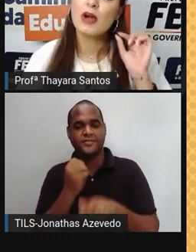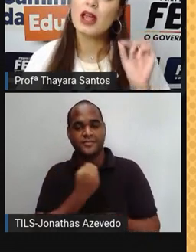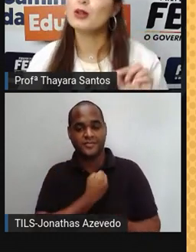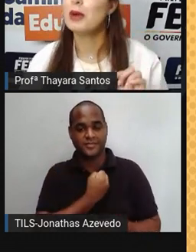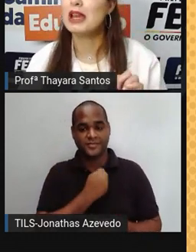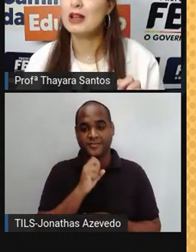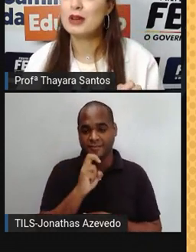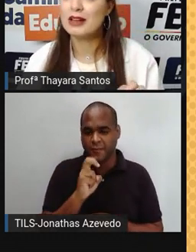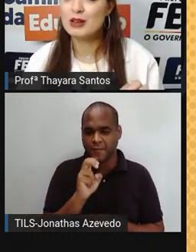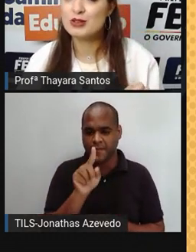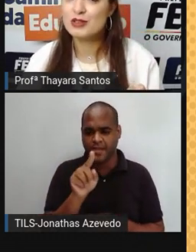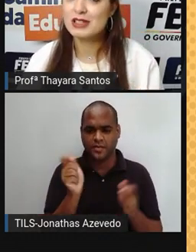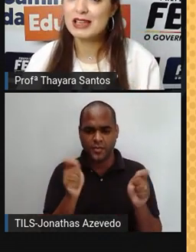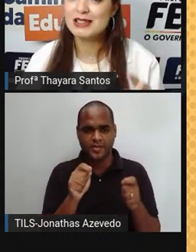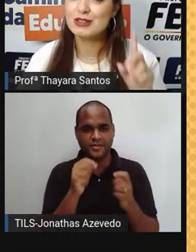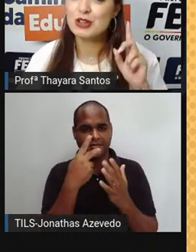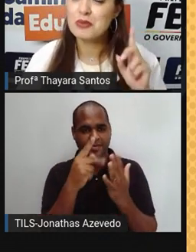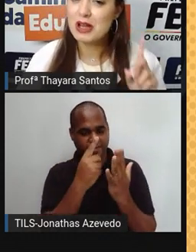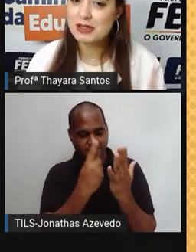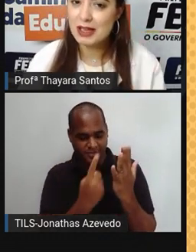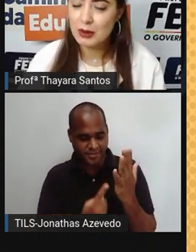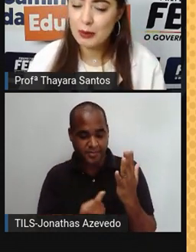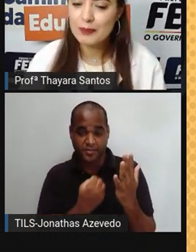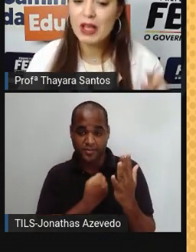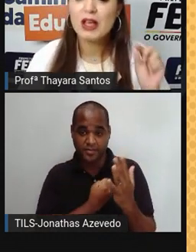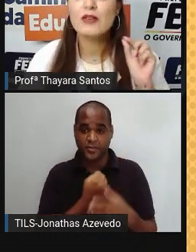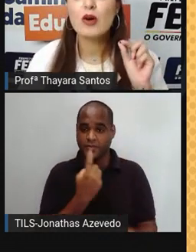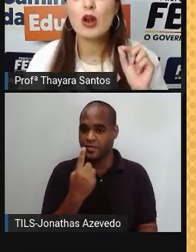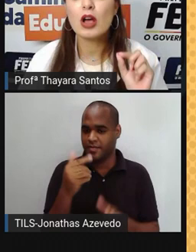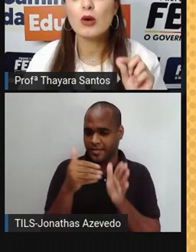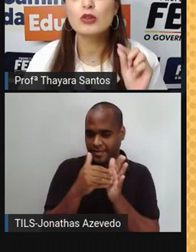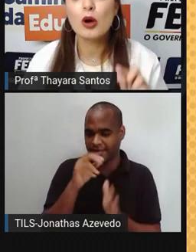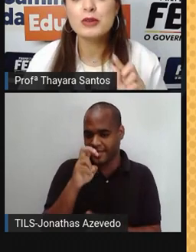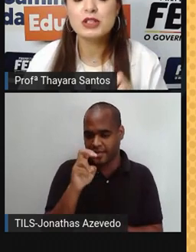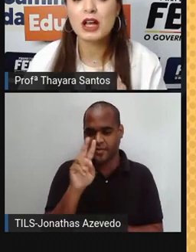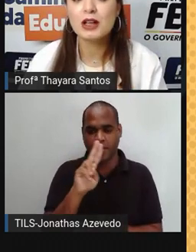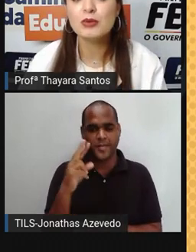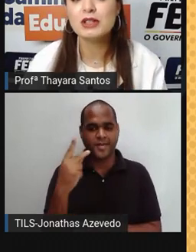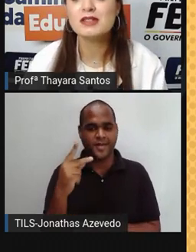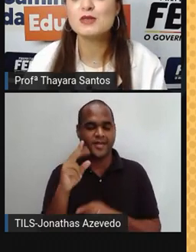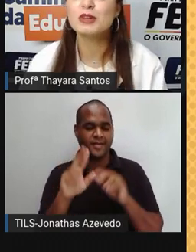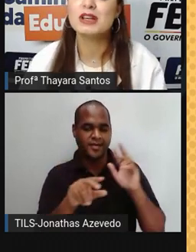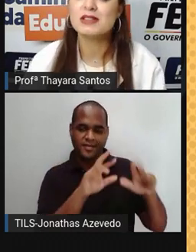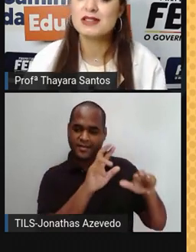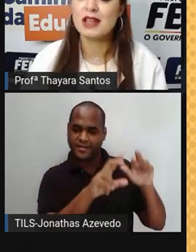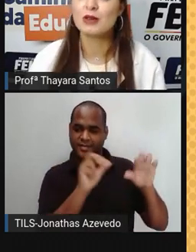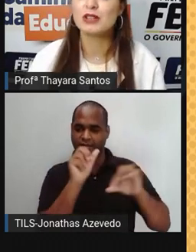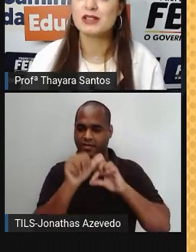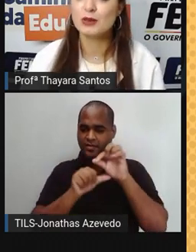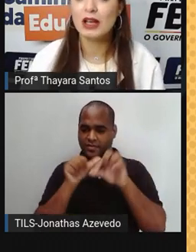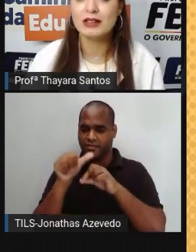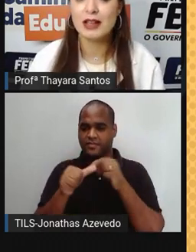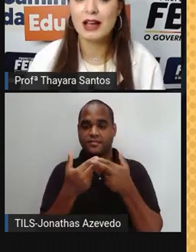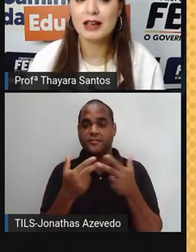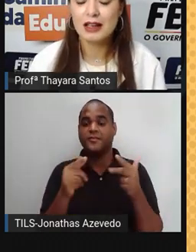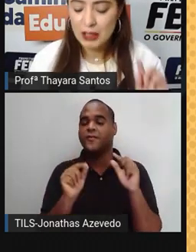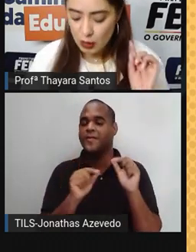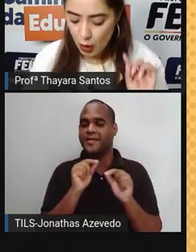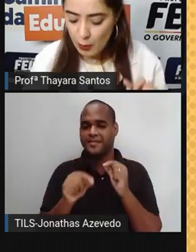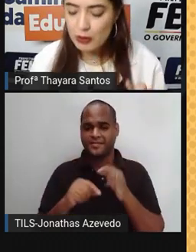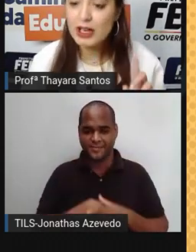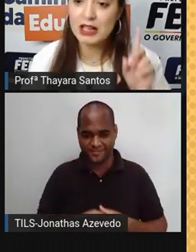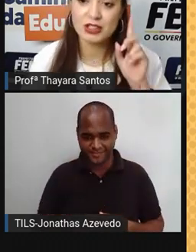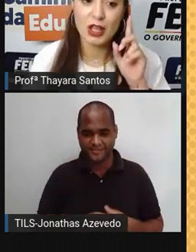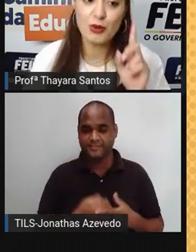vocês vão enumerar no caderno de vocês de 1 a 5 e vamos colocar o nome de cada uma dessas mudanças o acontecendo aí tá